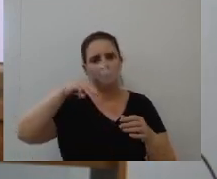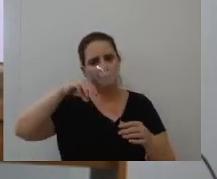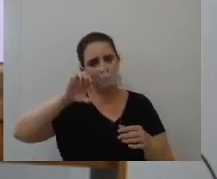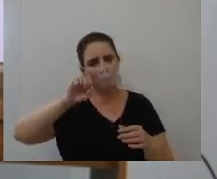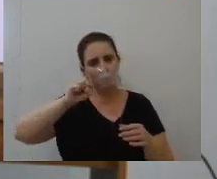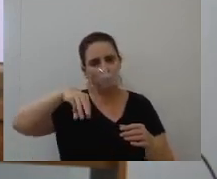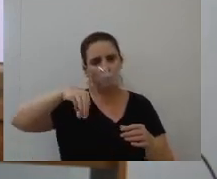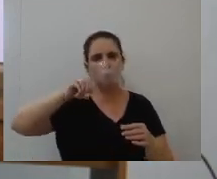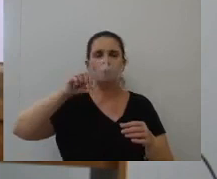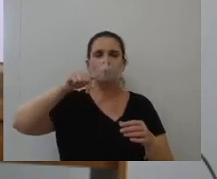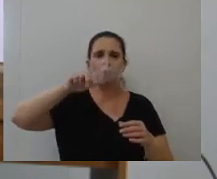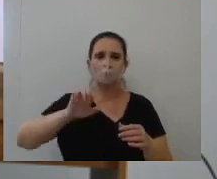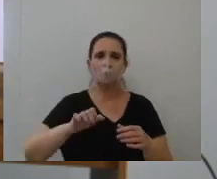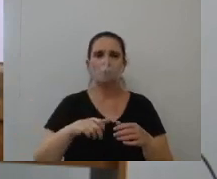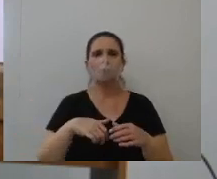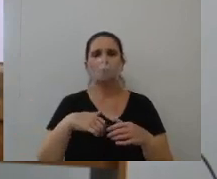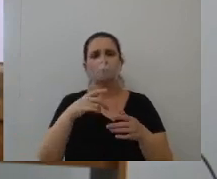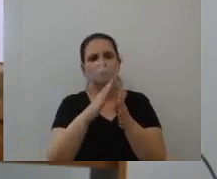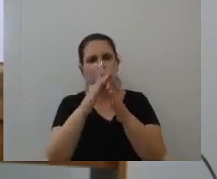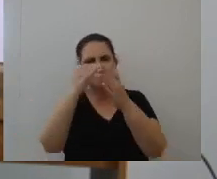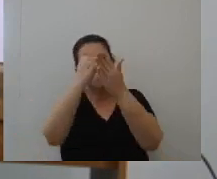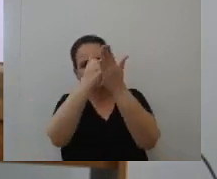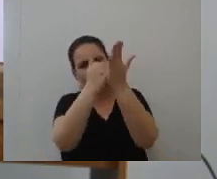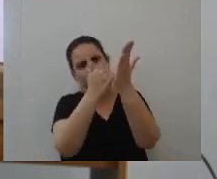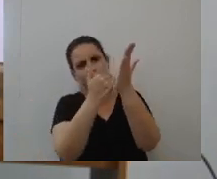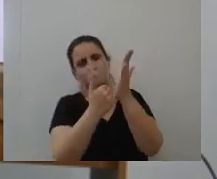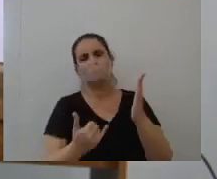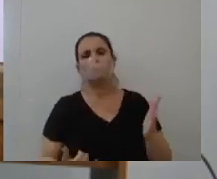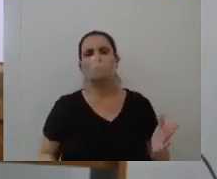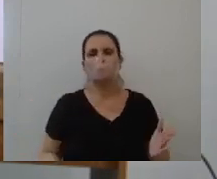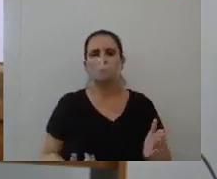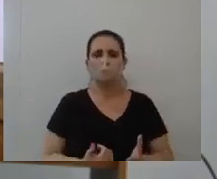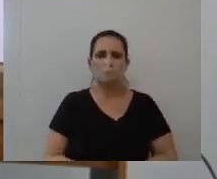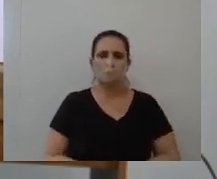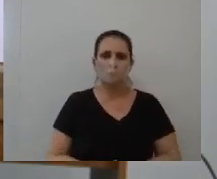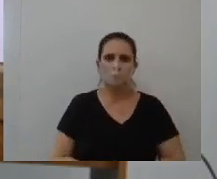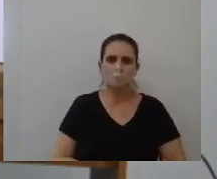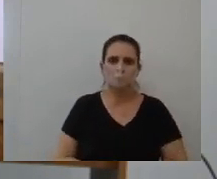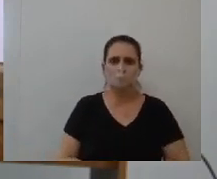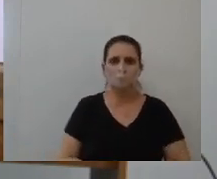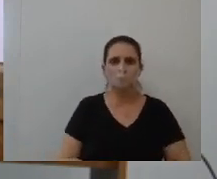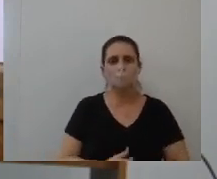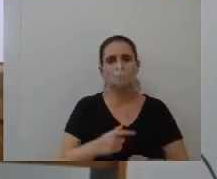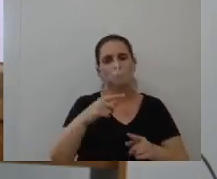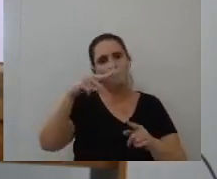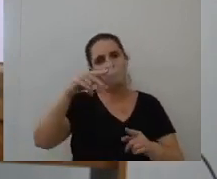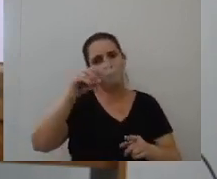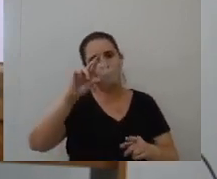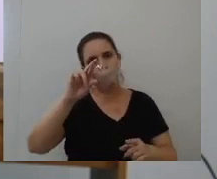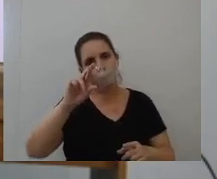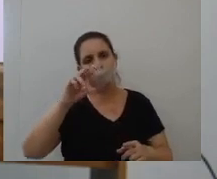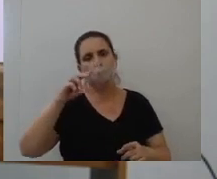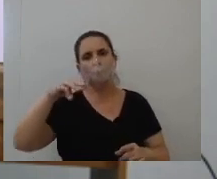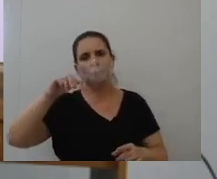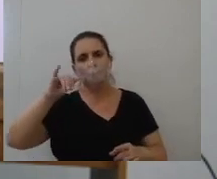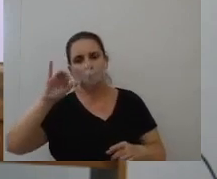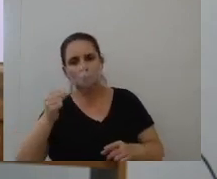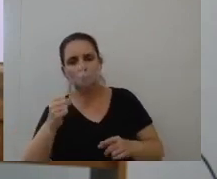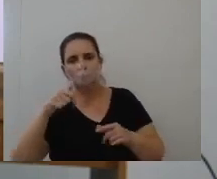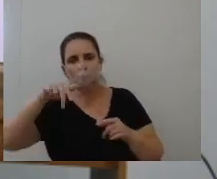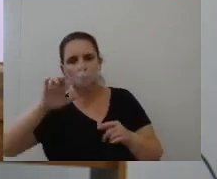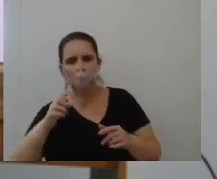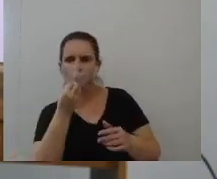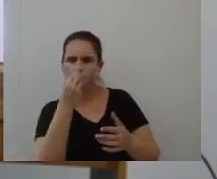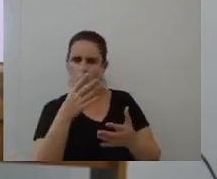ainda quando, mesmo quando, posto que, por mais que. Ó, por mais que tenha sido um bom